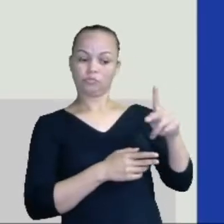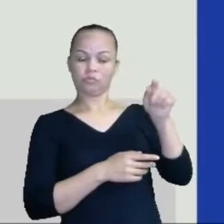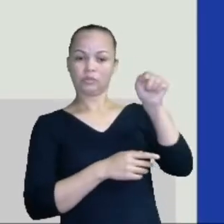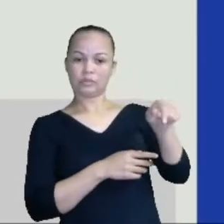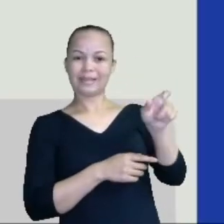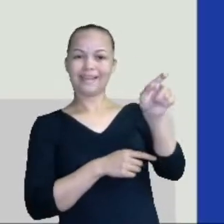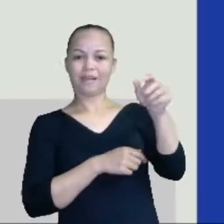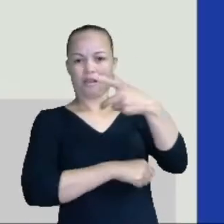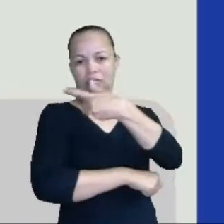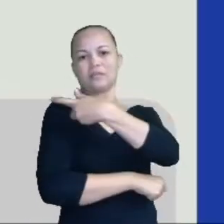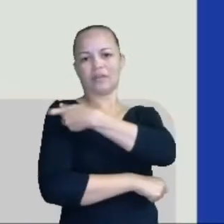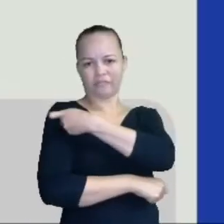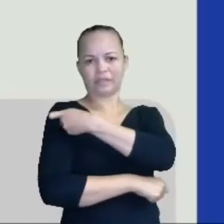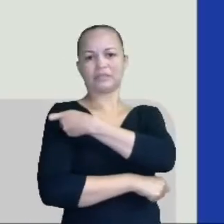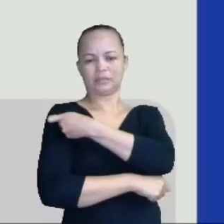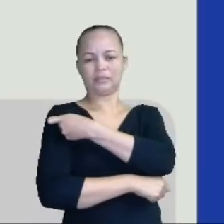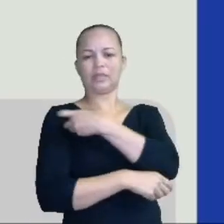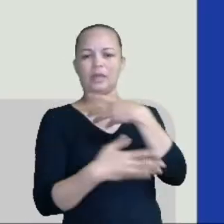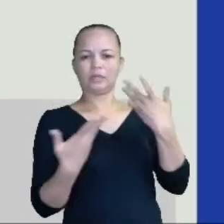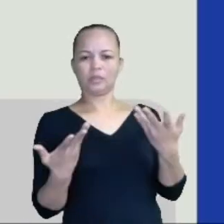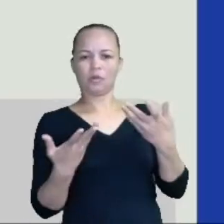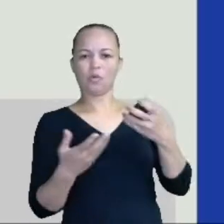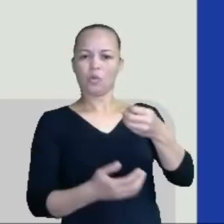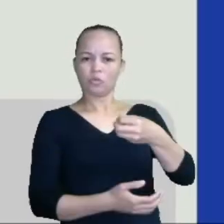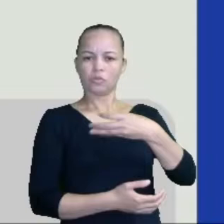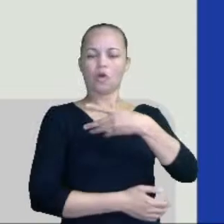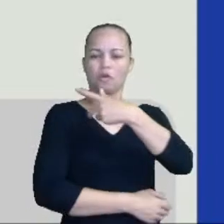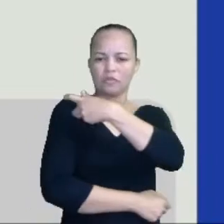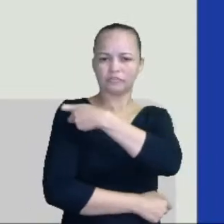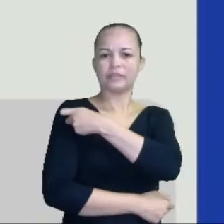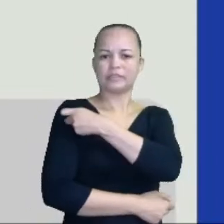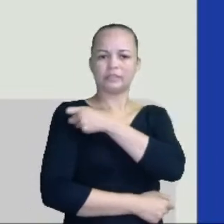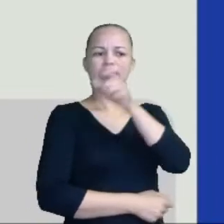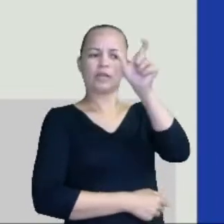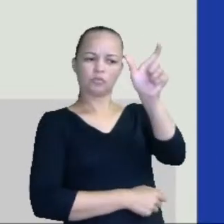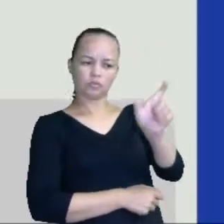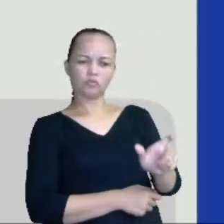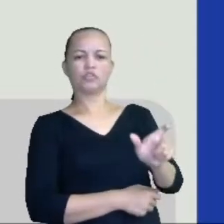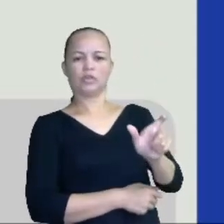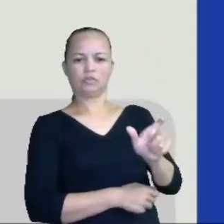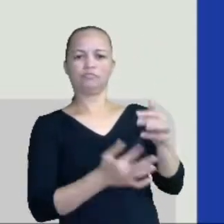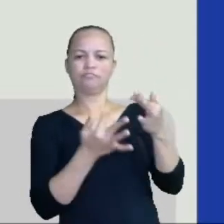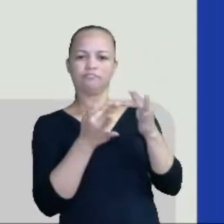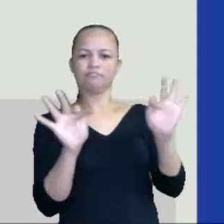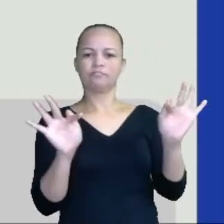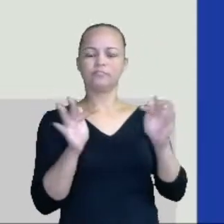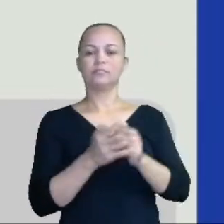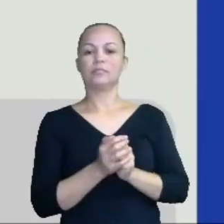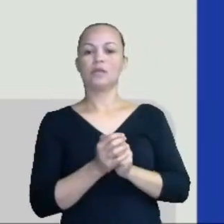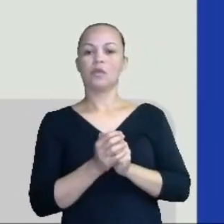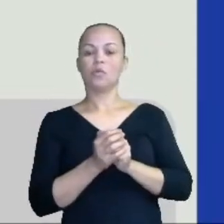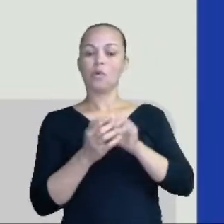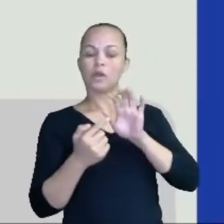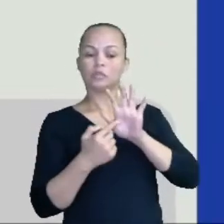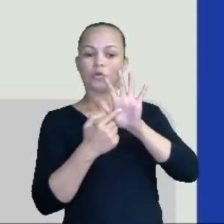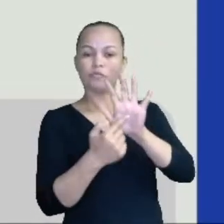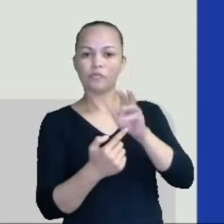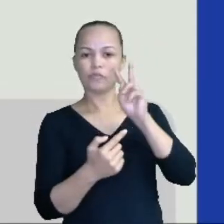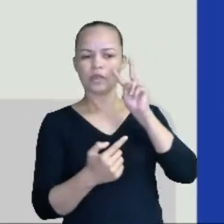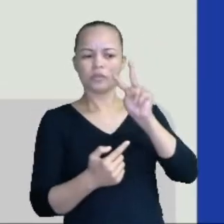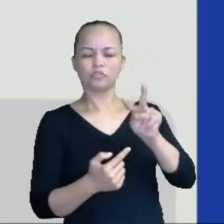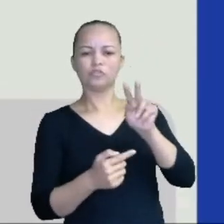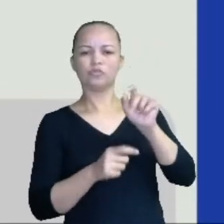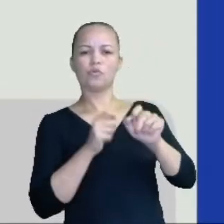novas vacinas. Consequentemente, novas vacinas é o sujeito da frase. Quando eu localizo o sujeito